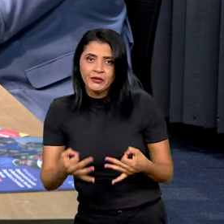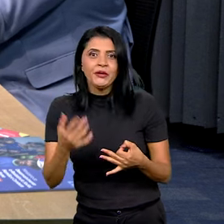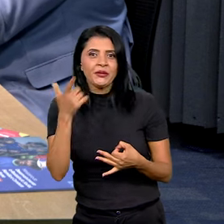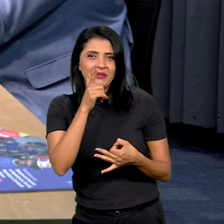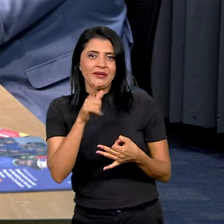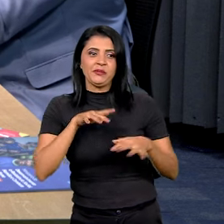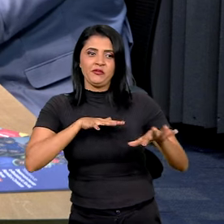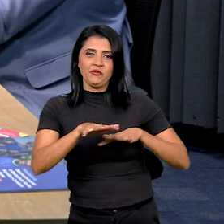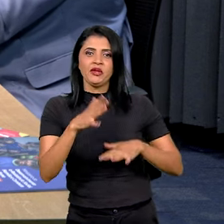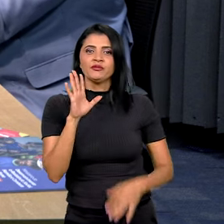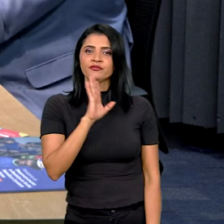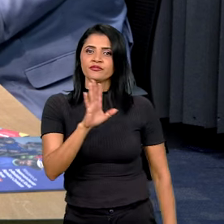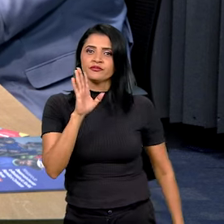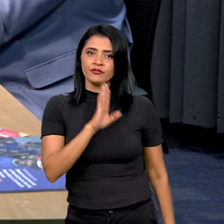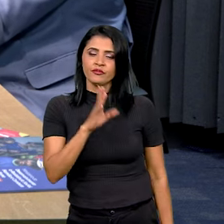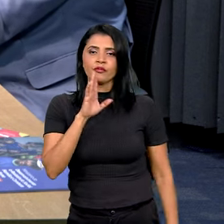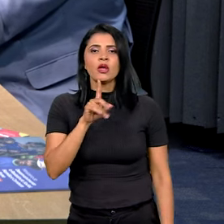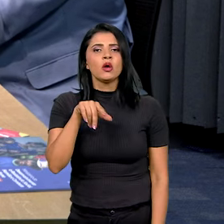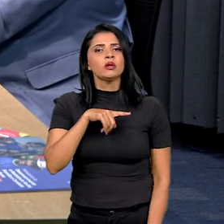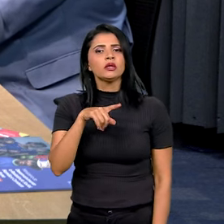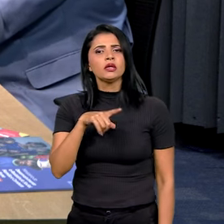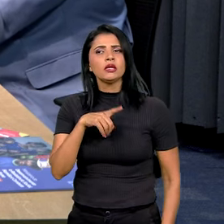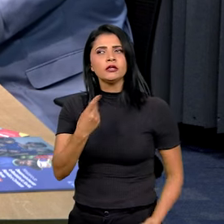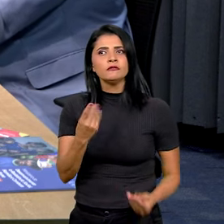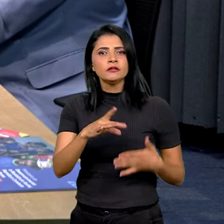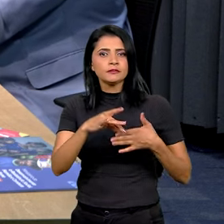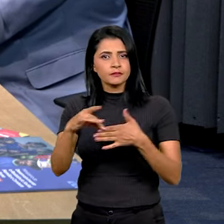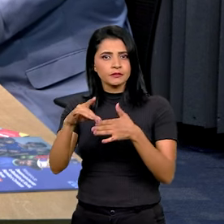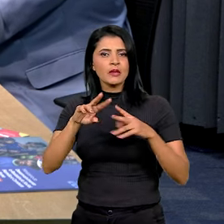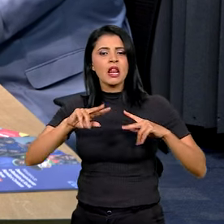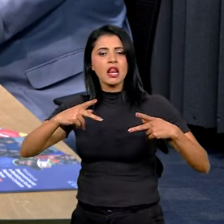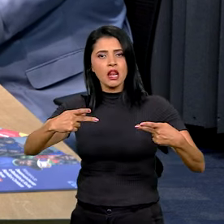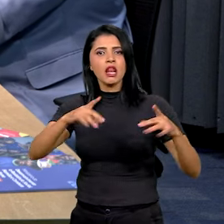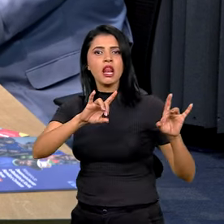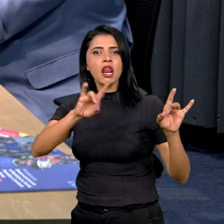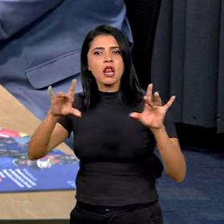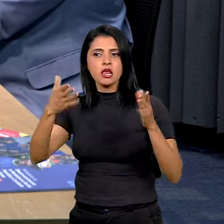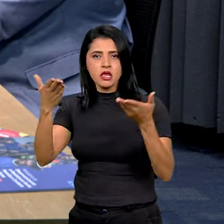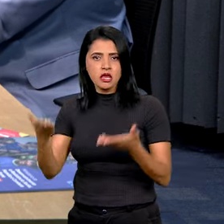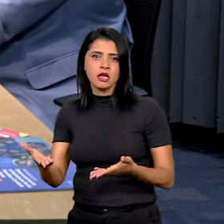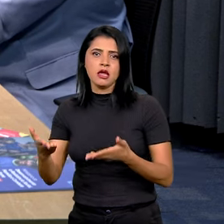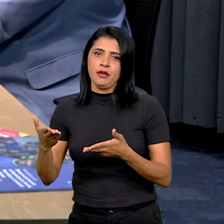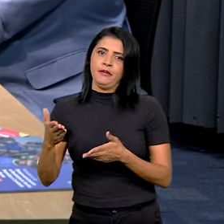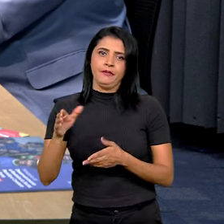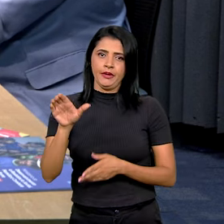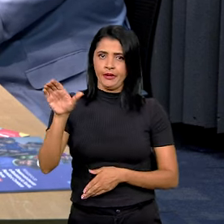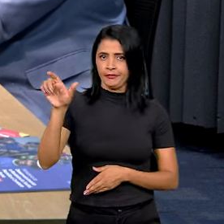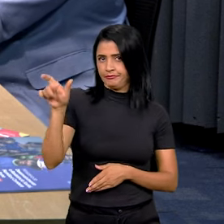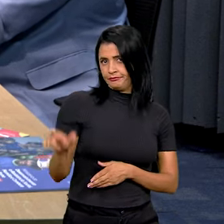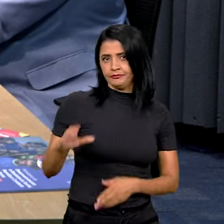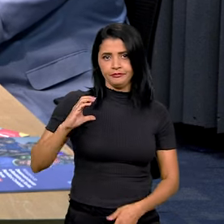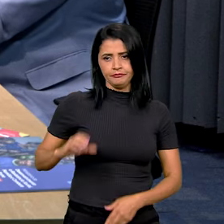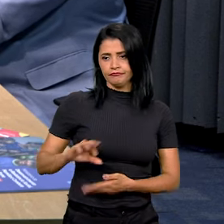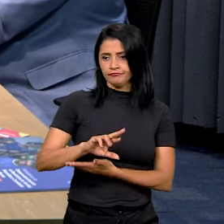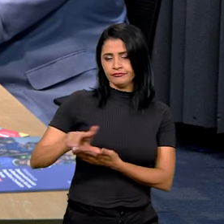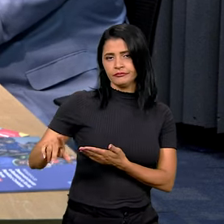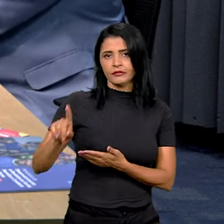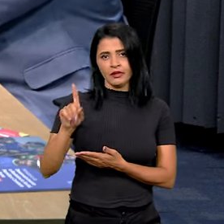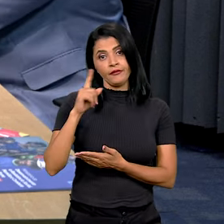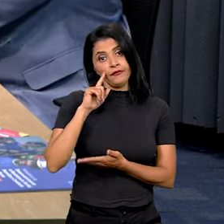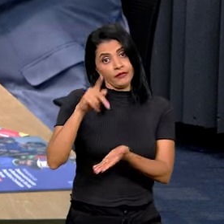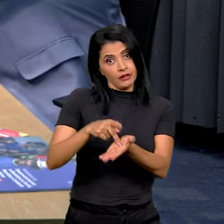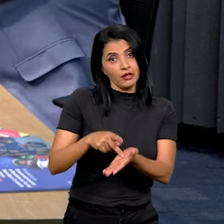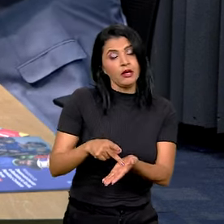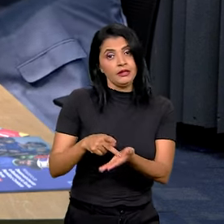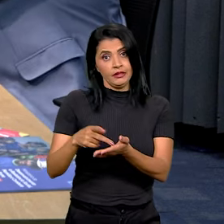interessante no qual a gente teve um envio de de links né pro pro cidadão e etc que de alguma